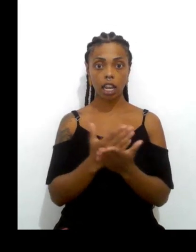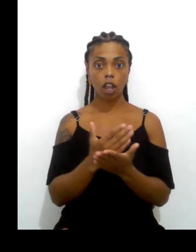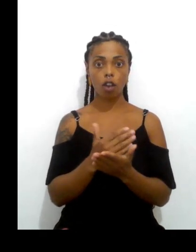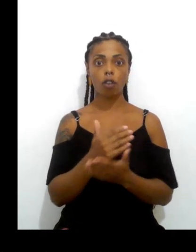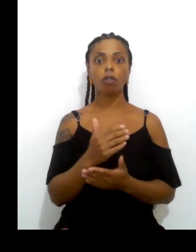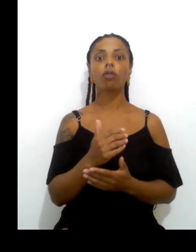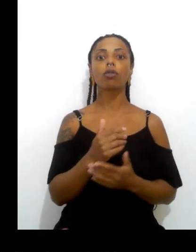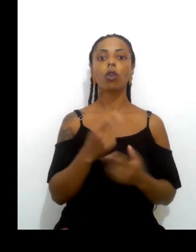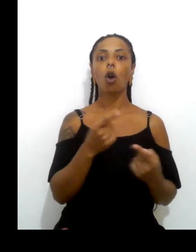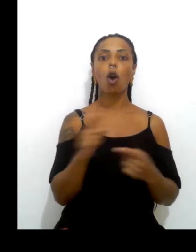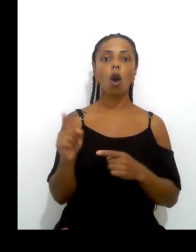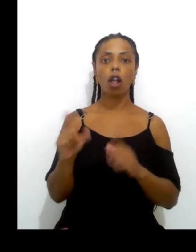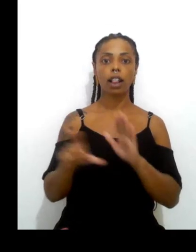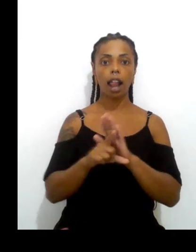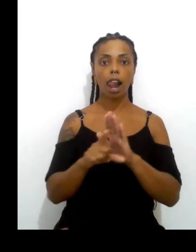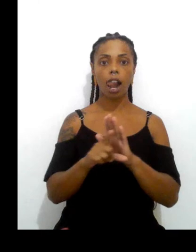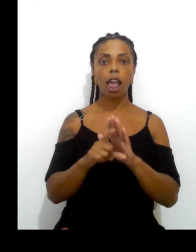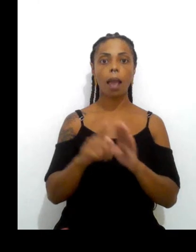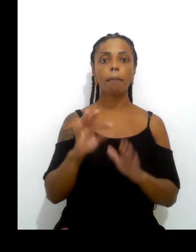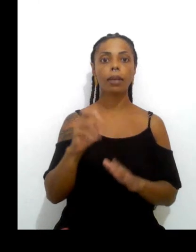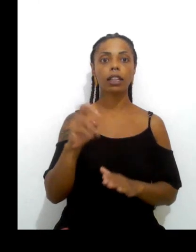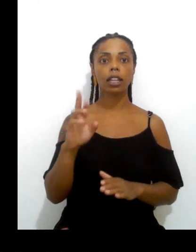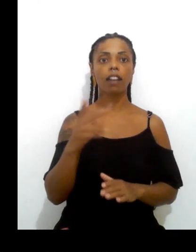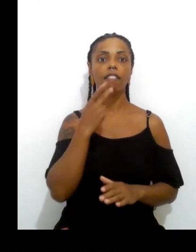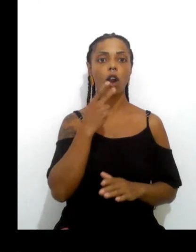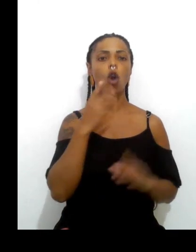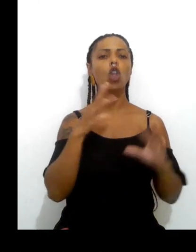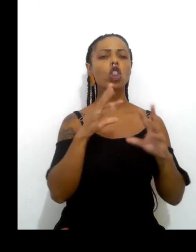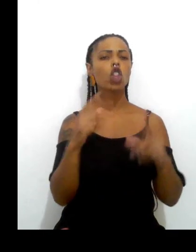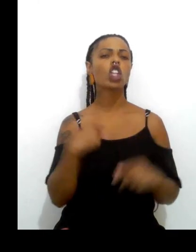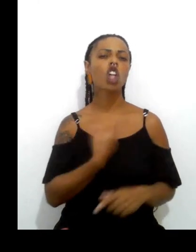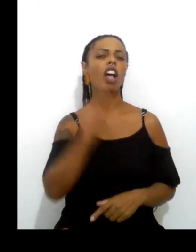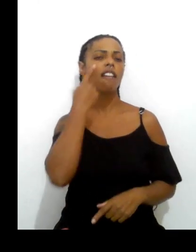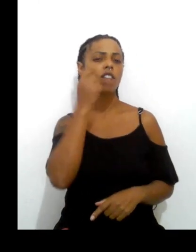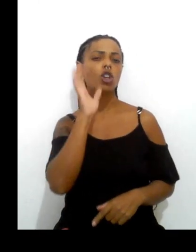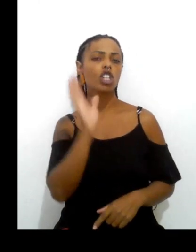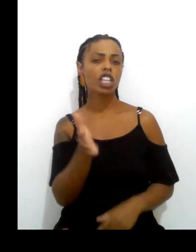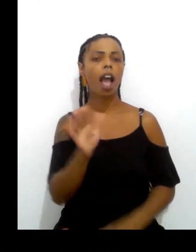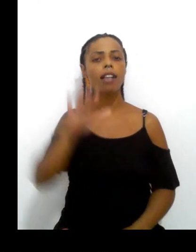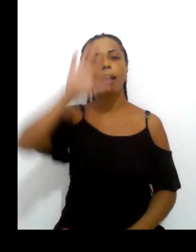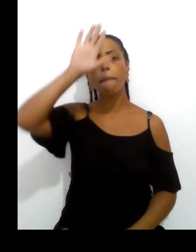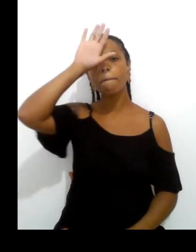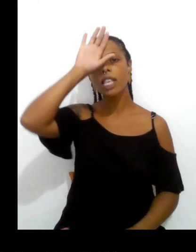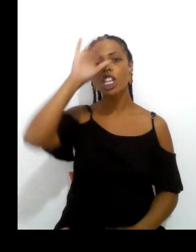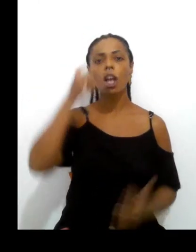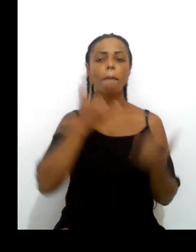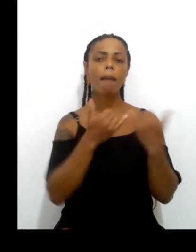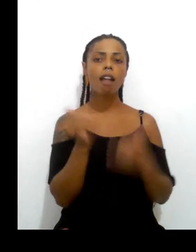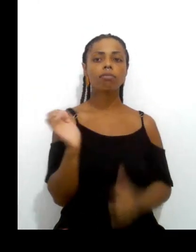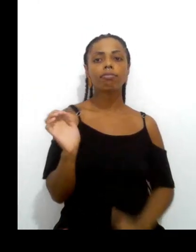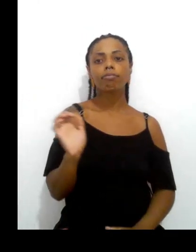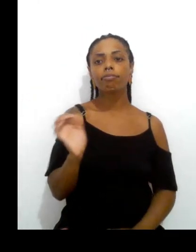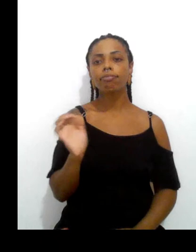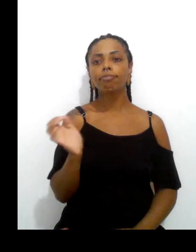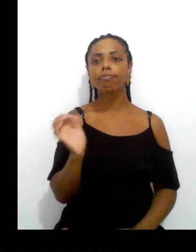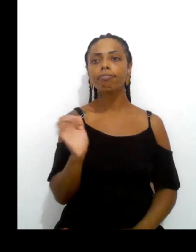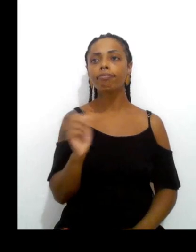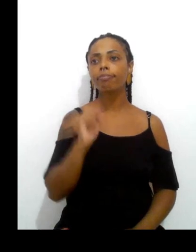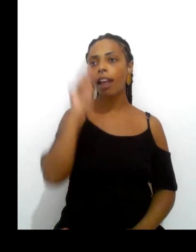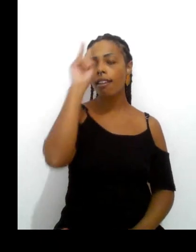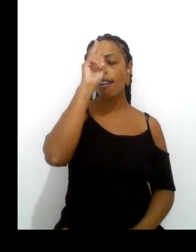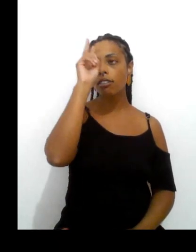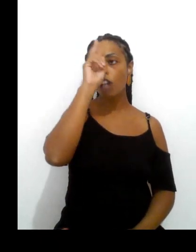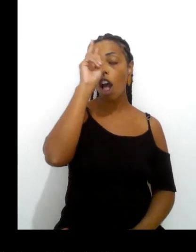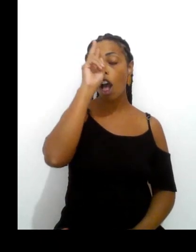viram Aquela que aparece afeminada nas histórias mas